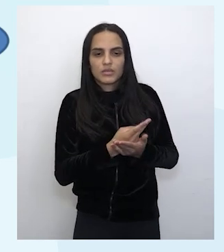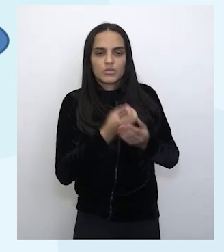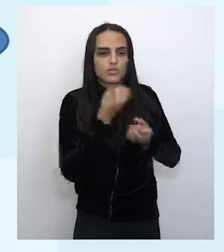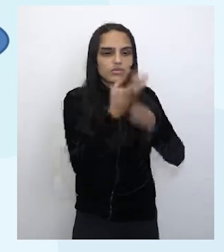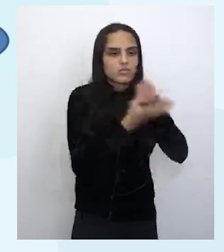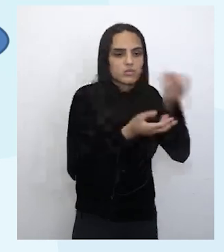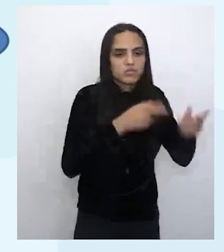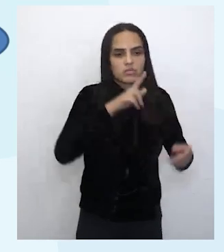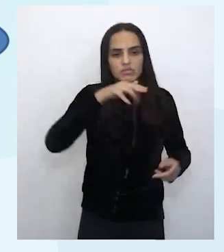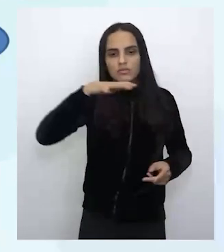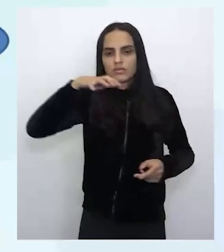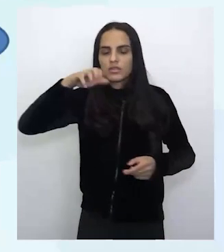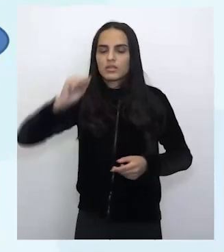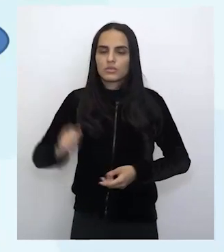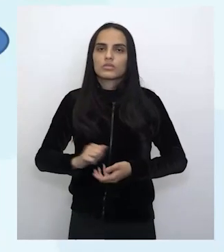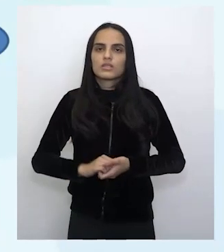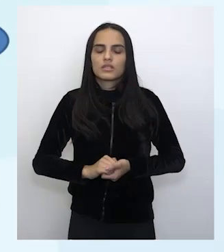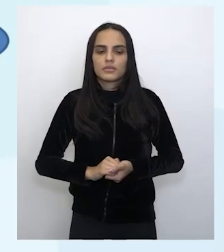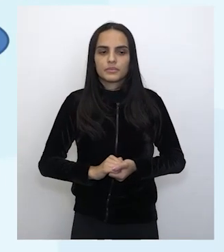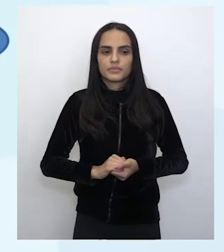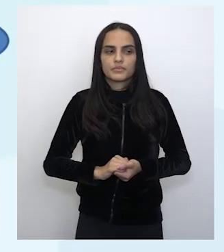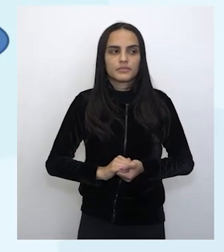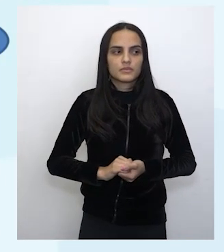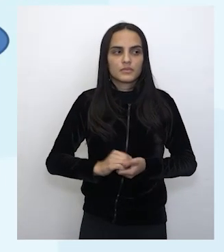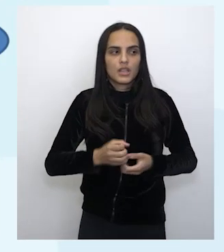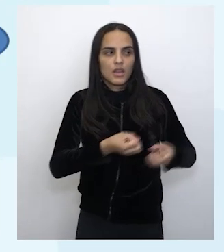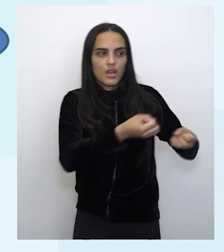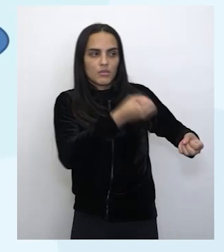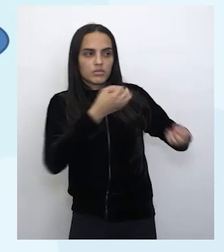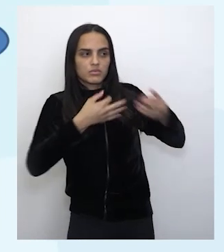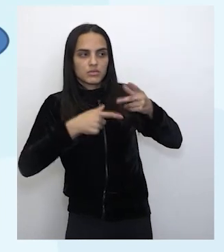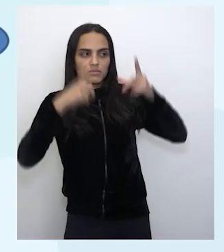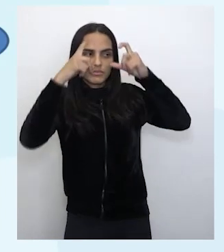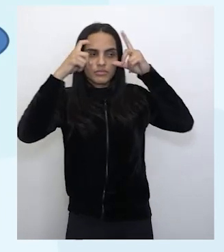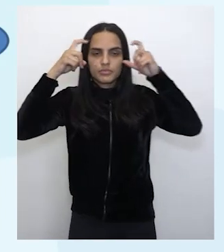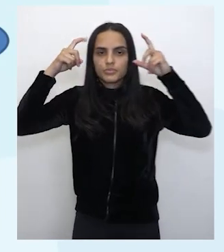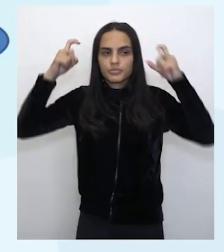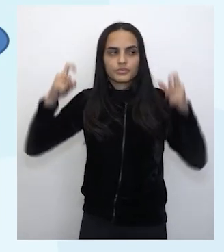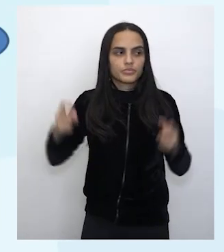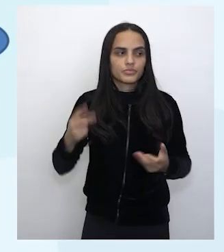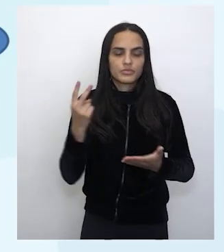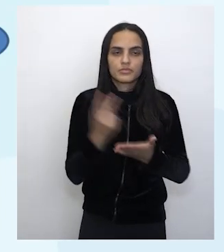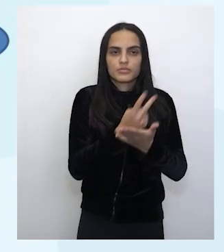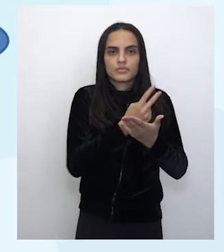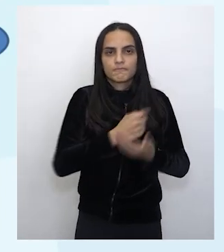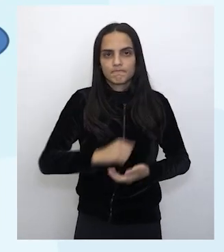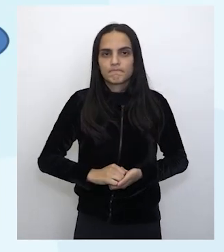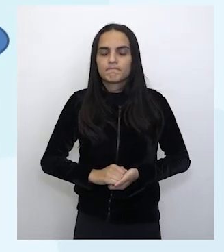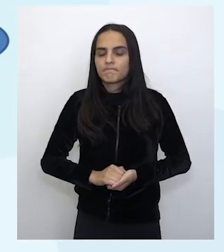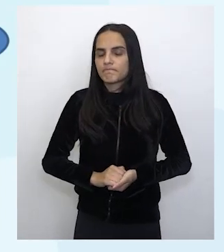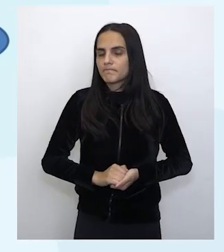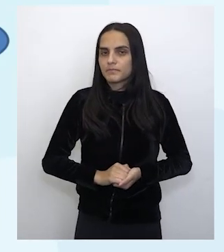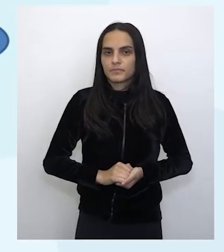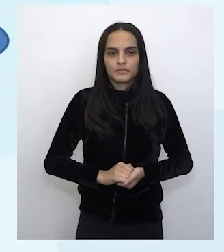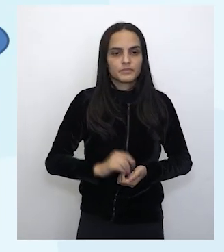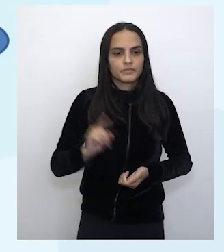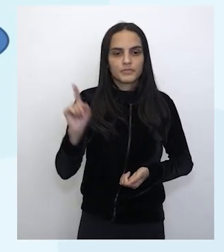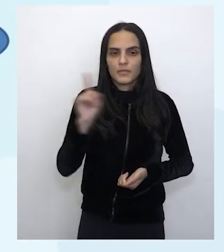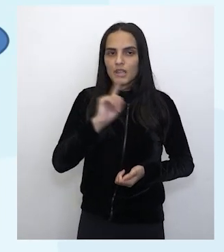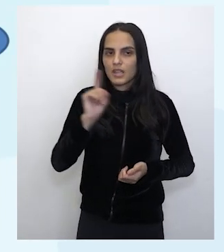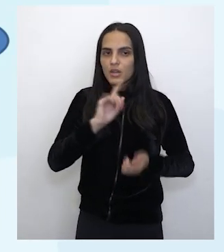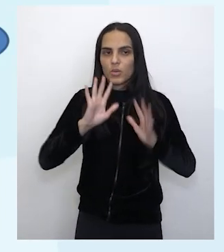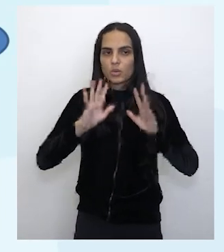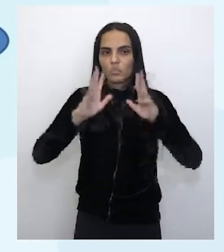infâmia, que me contasse não uma violência, mas uma covardia. Não são todos